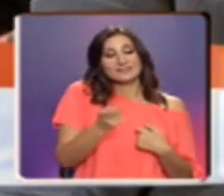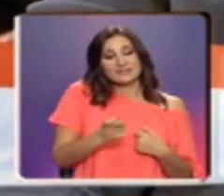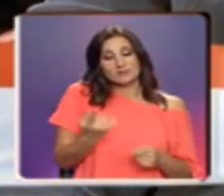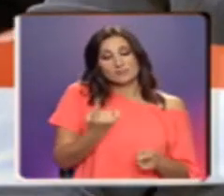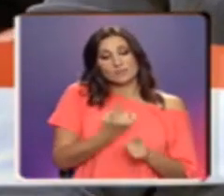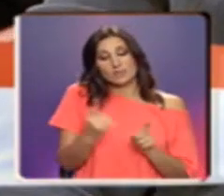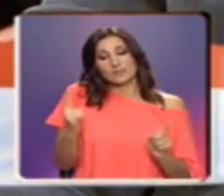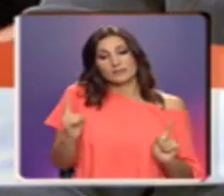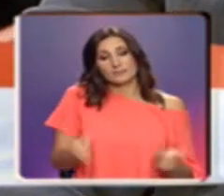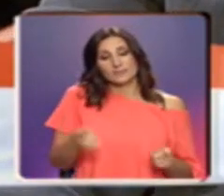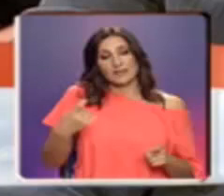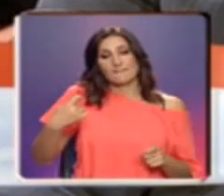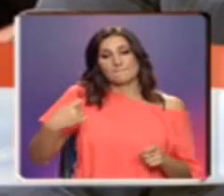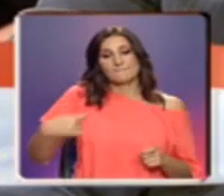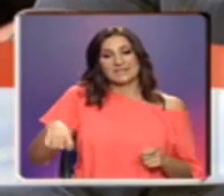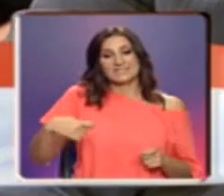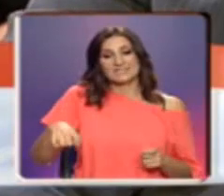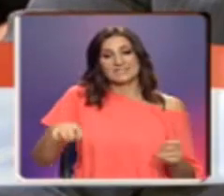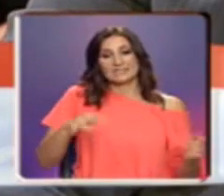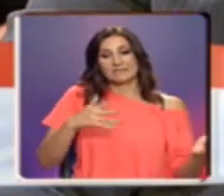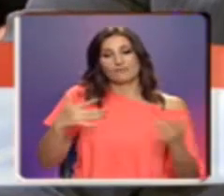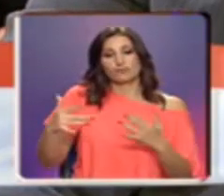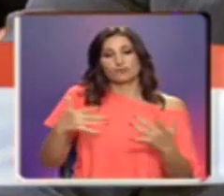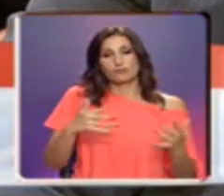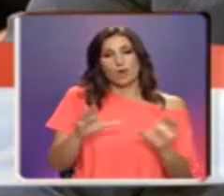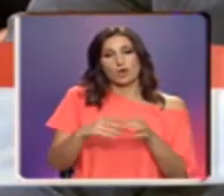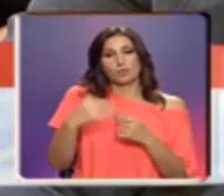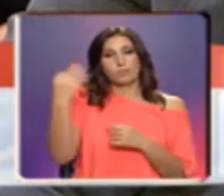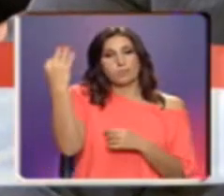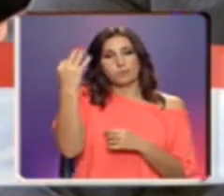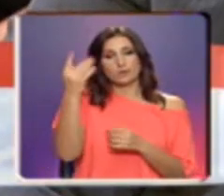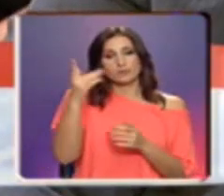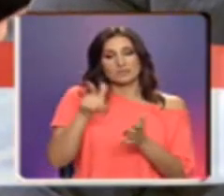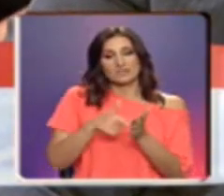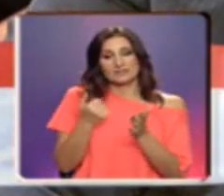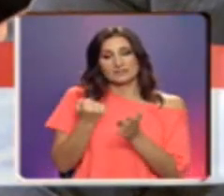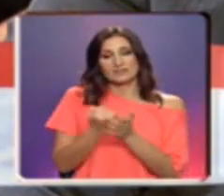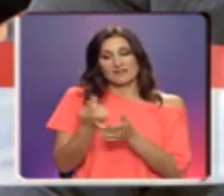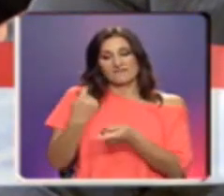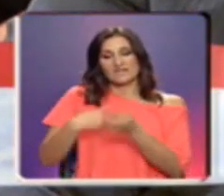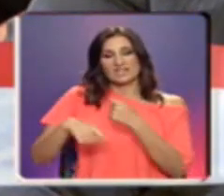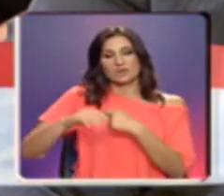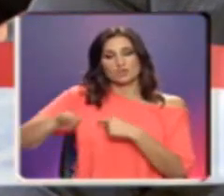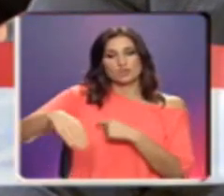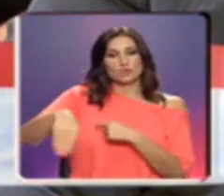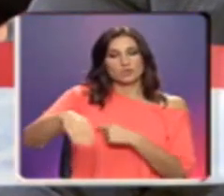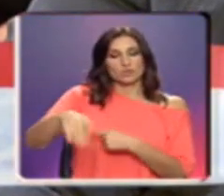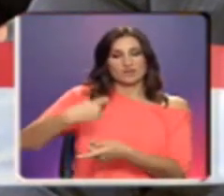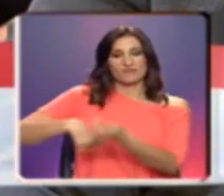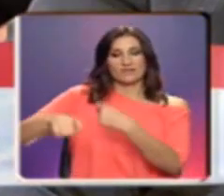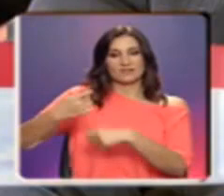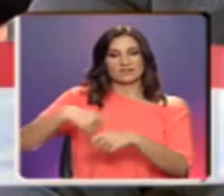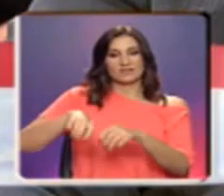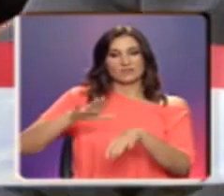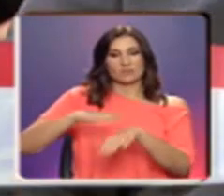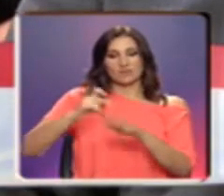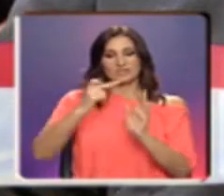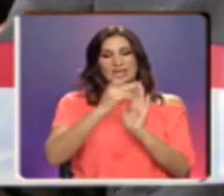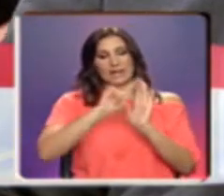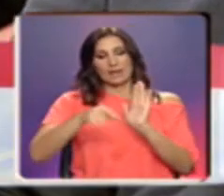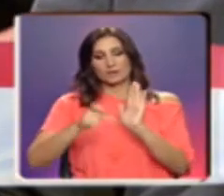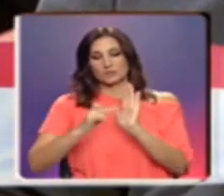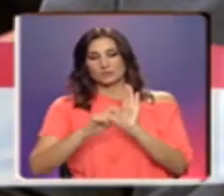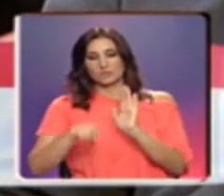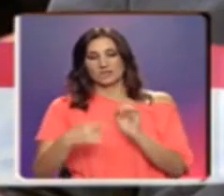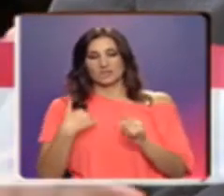o presidente do Futebol Clube do Porto sempre vendeu os seus jogadores pela cláusula, e eu tive azar de